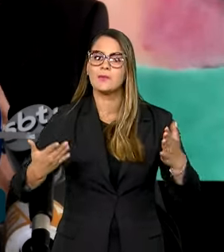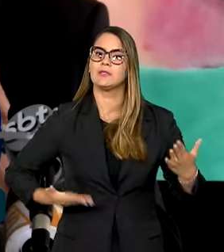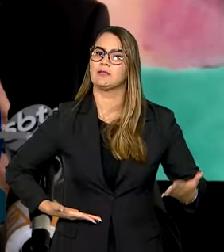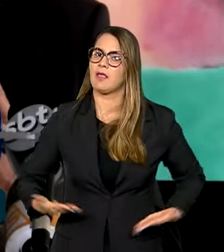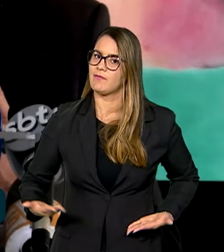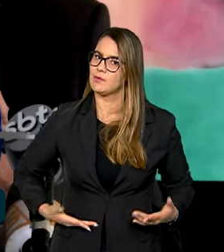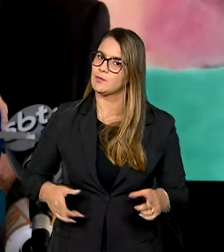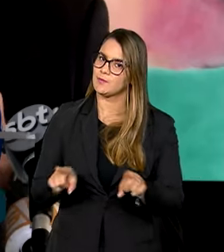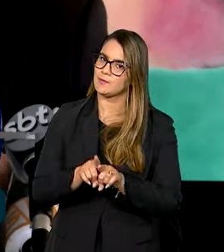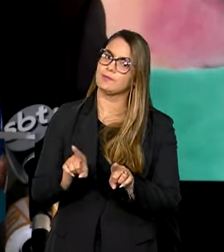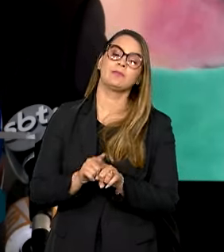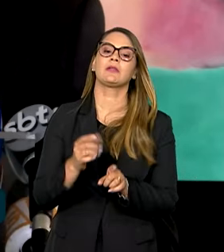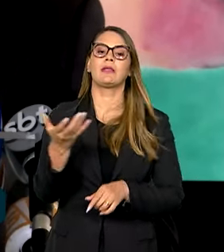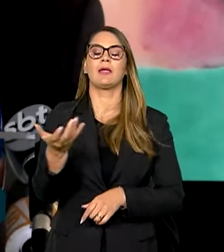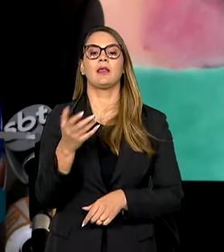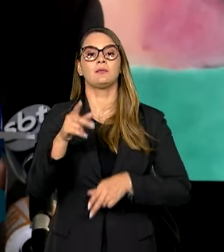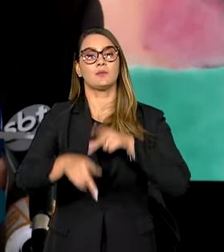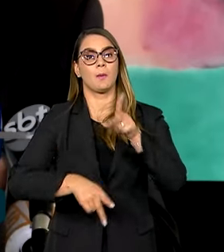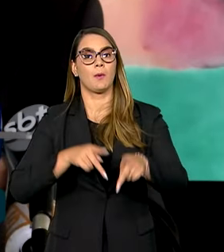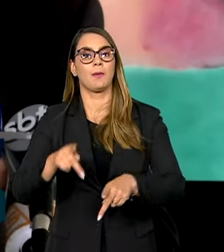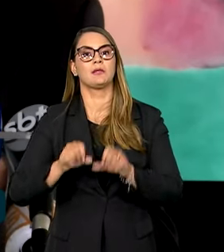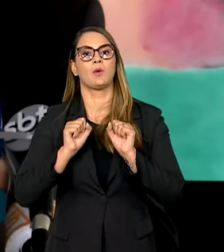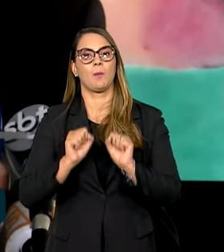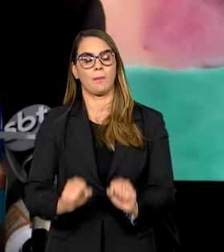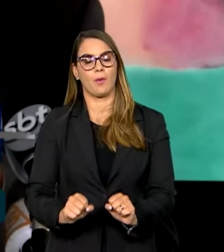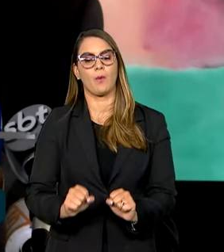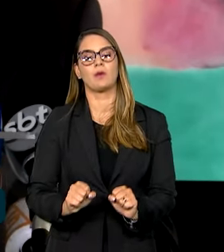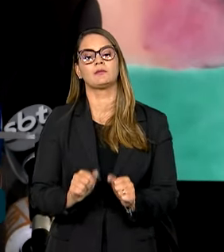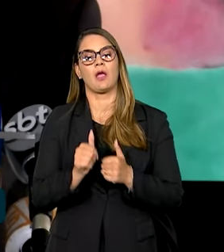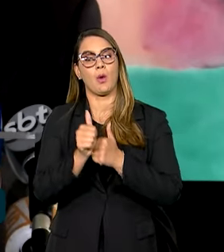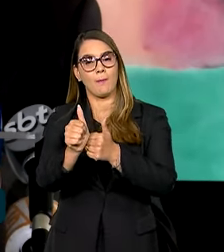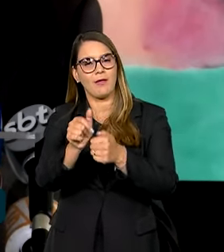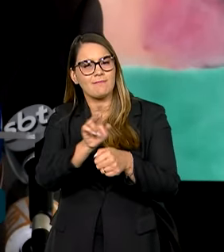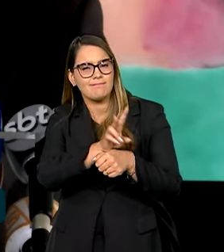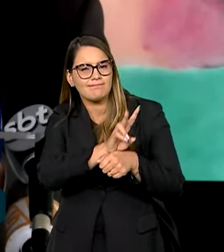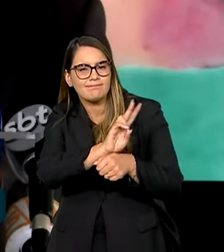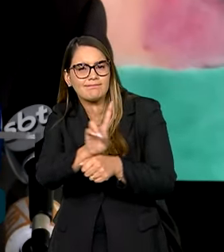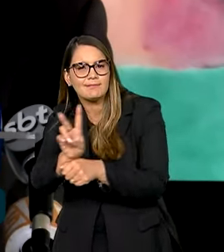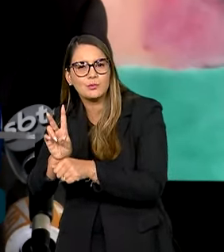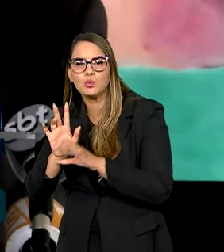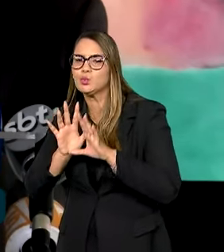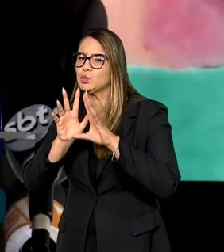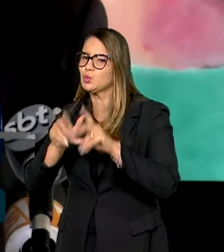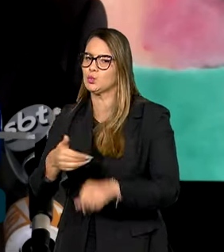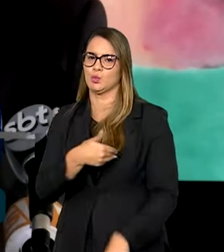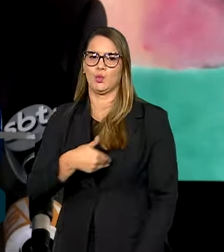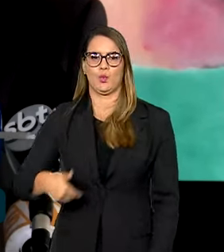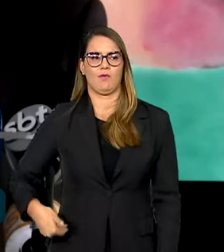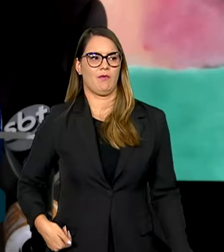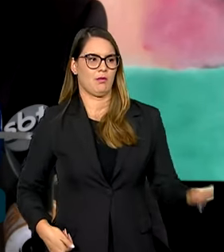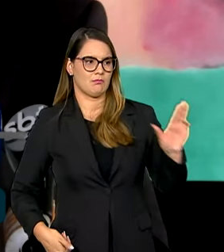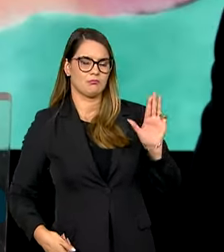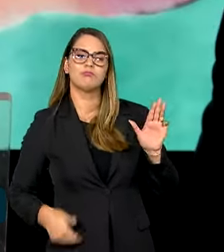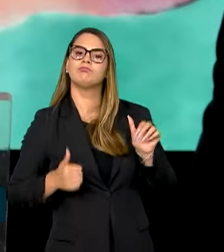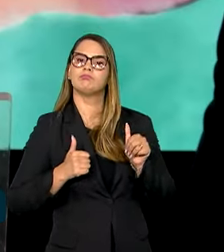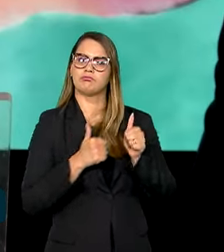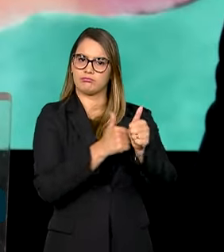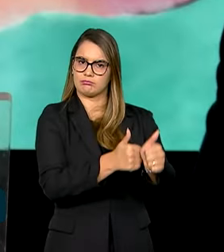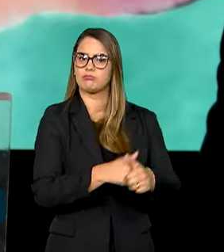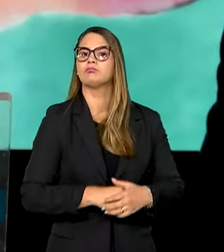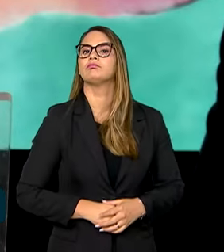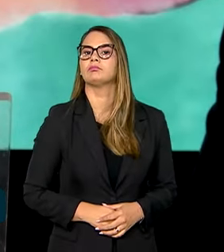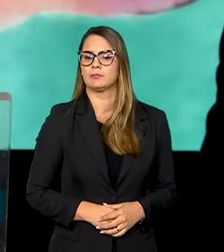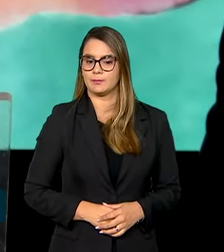E nós queremos que a população possa acompanhar e fiscalizar tudo aquilo que o governo do presidente Lula está fazendo. É um